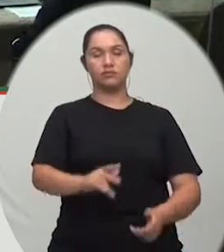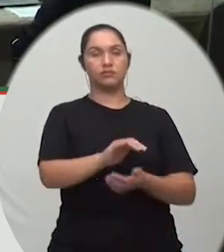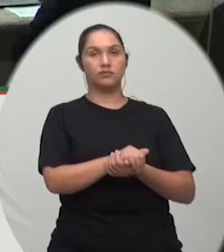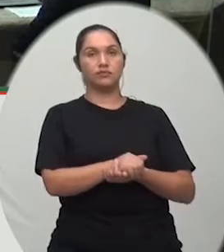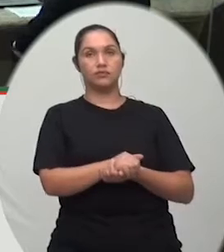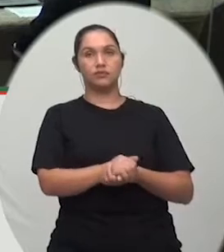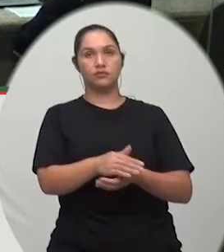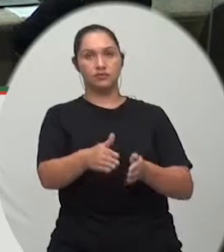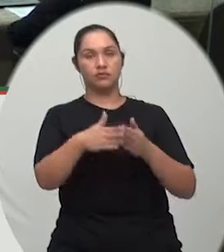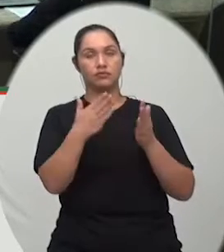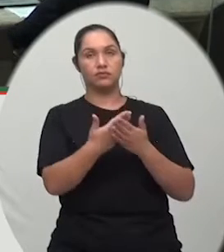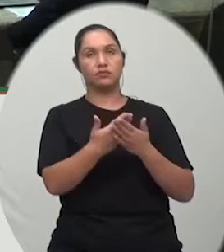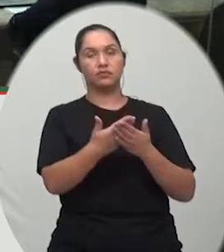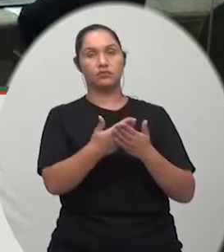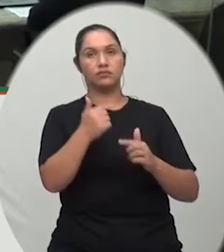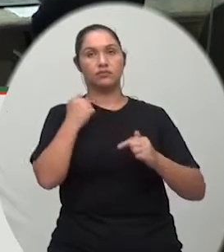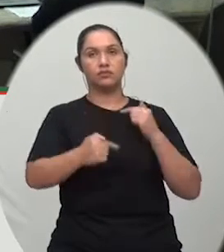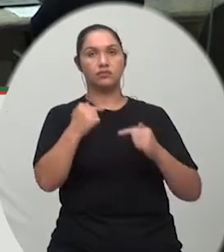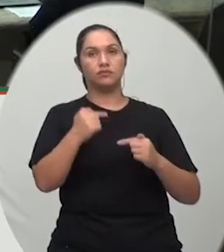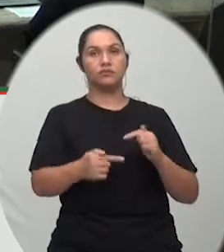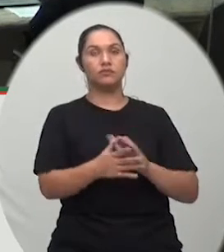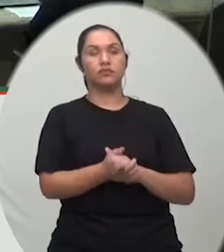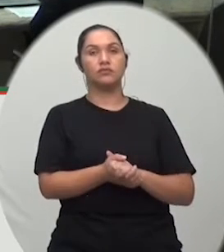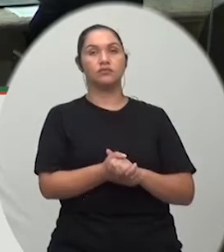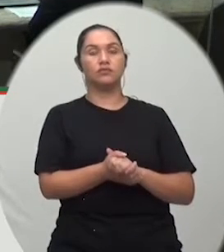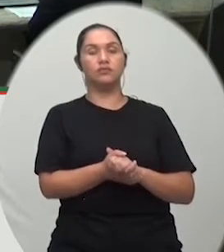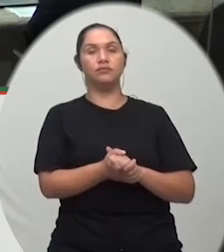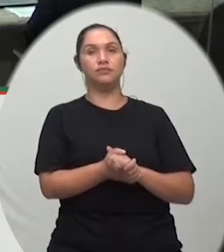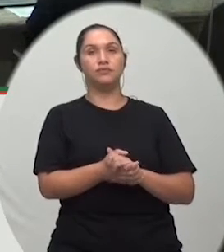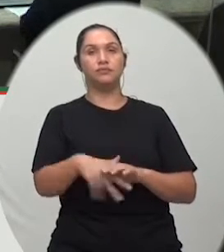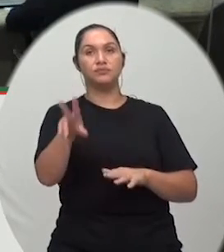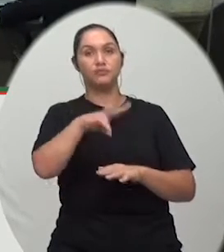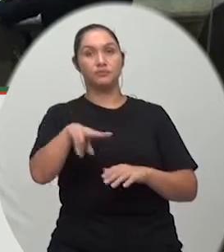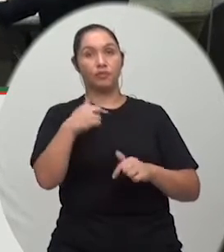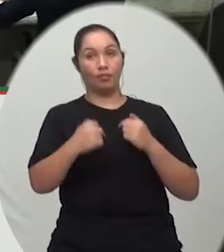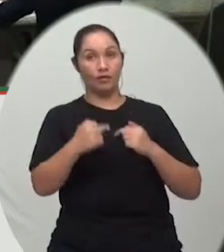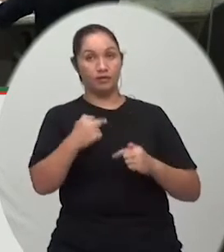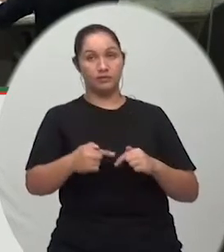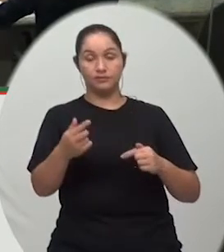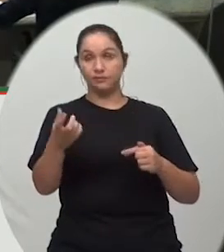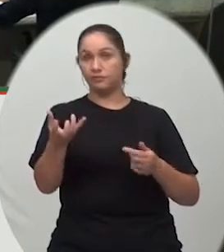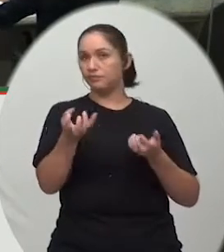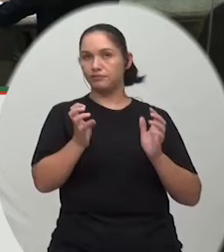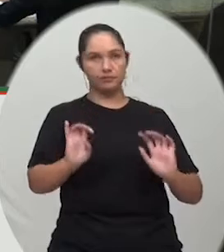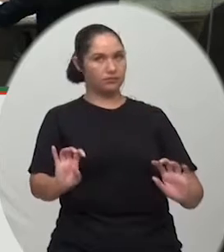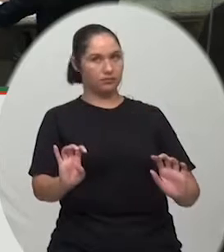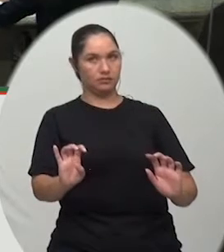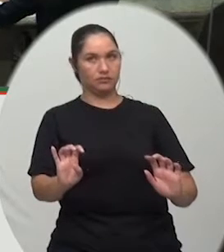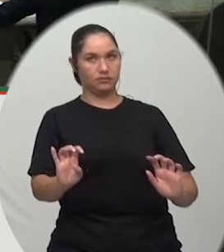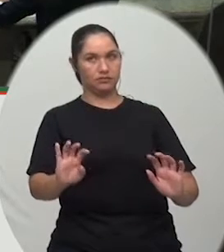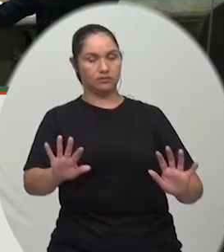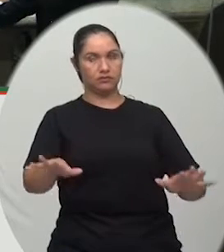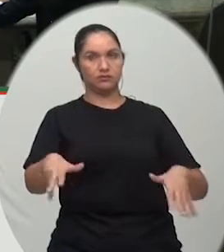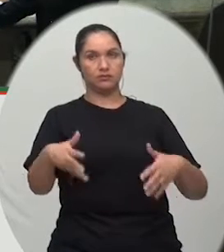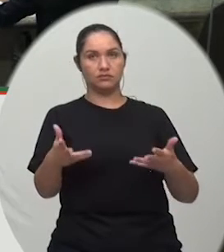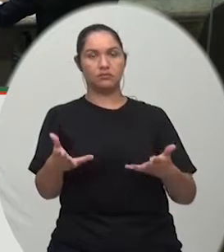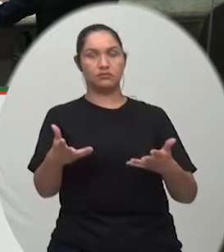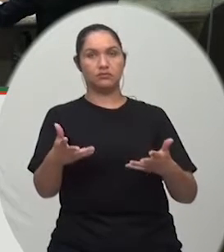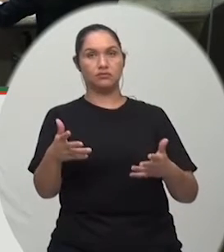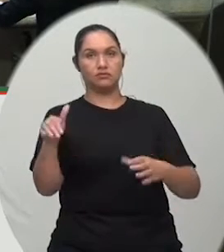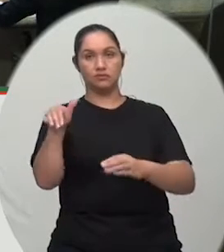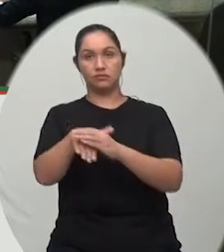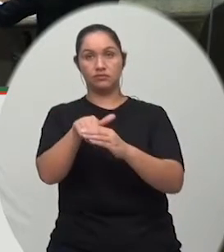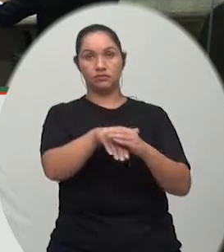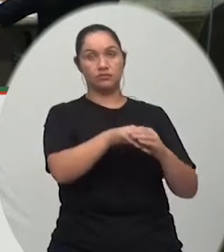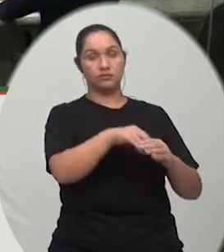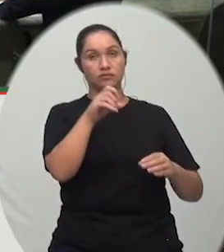O requerimento continua em discussão. Não havendo quem queira discutir, o requerimento está em